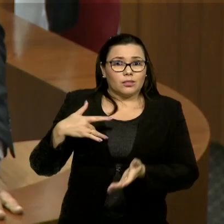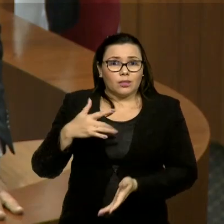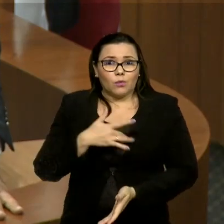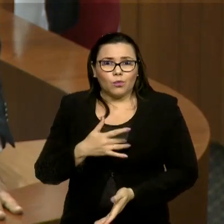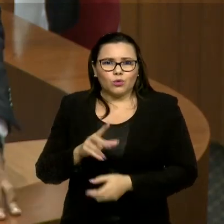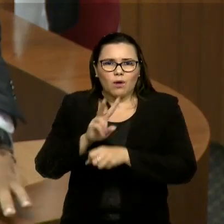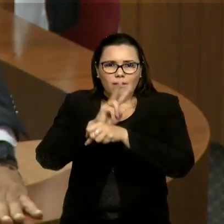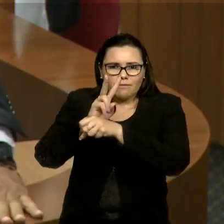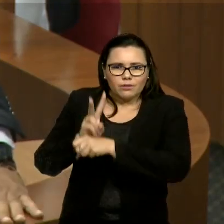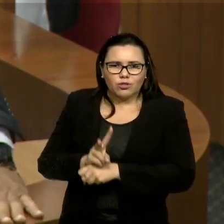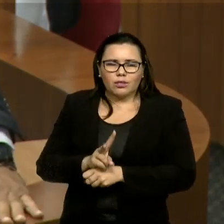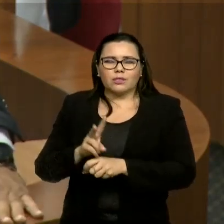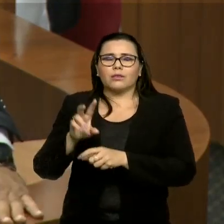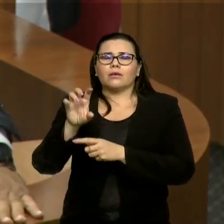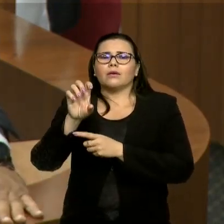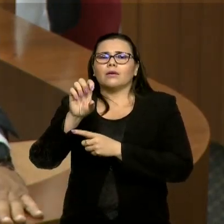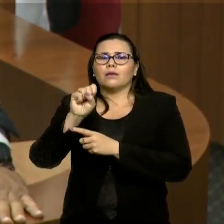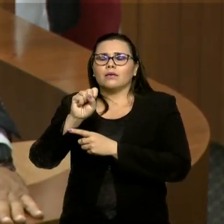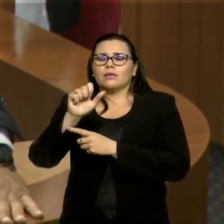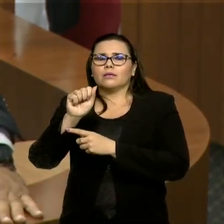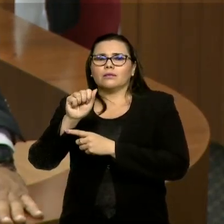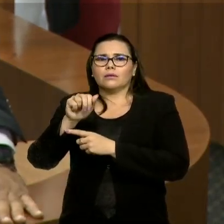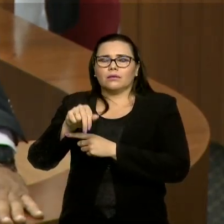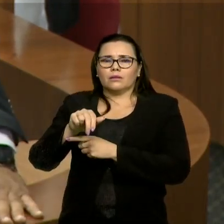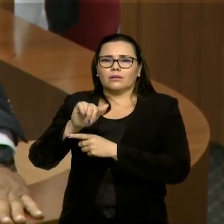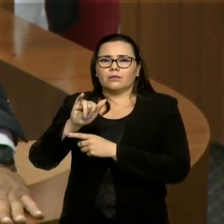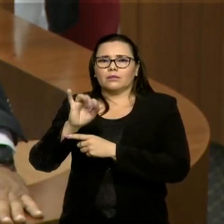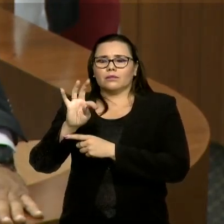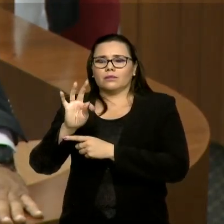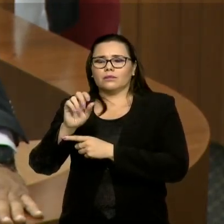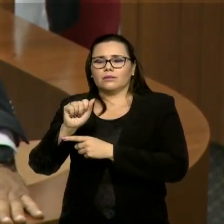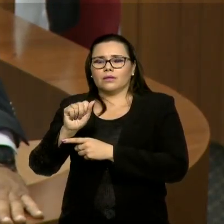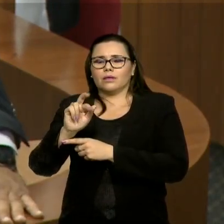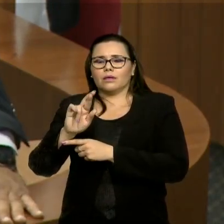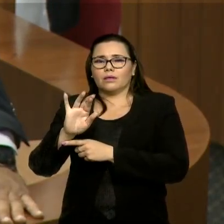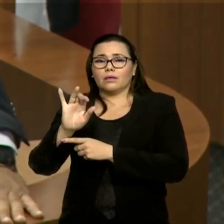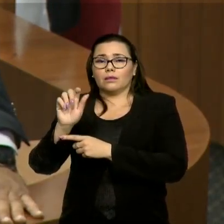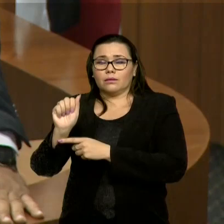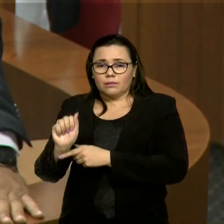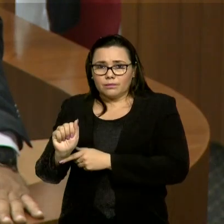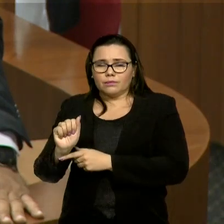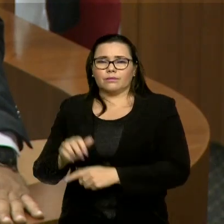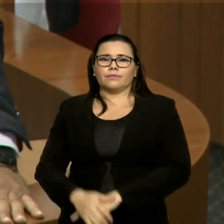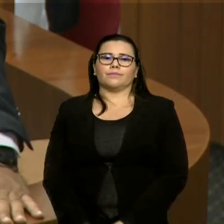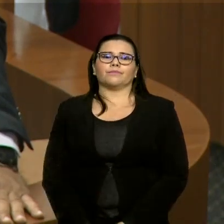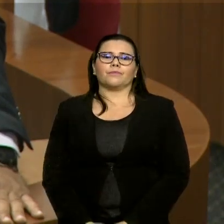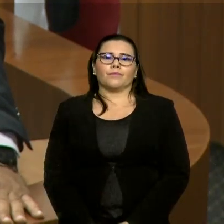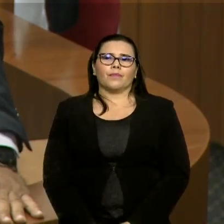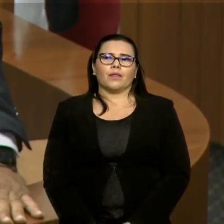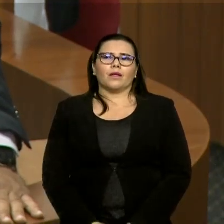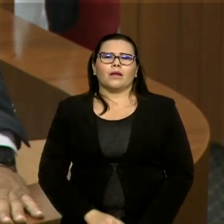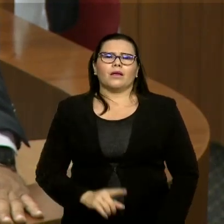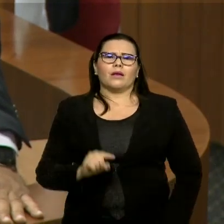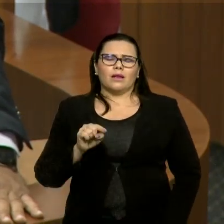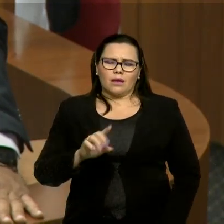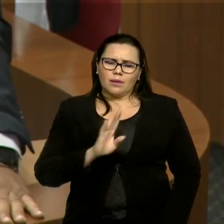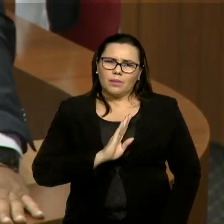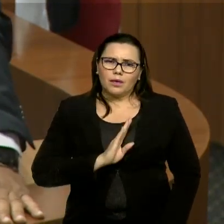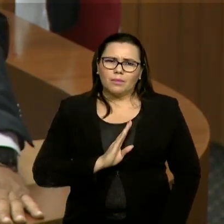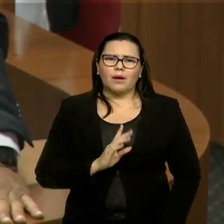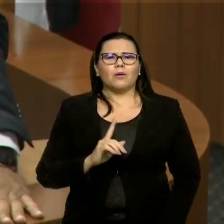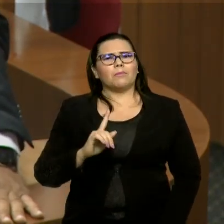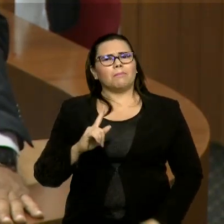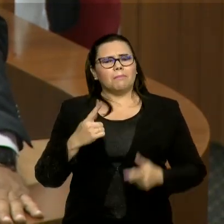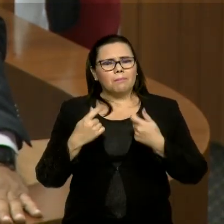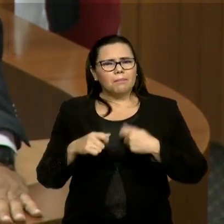e serviu também para que a gente pudesse cada vez mais aprofundar esse debate na cidade de Macabal, e que eu trago